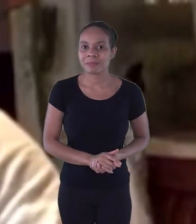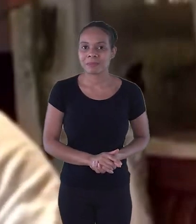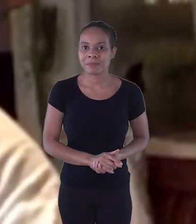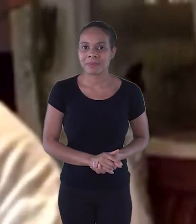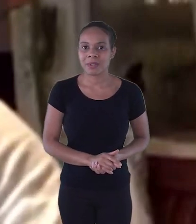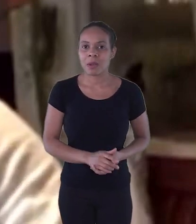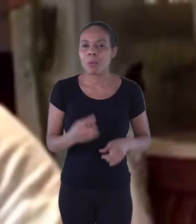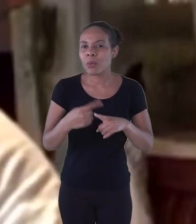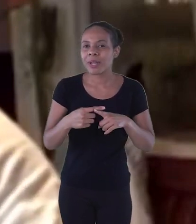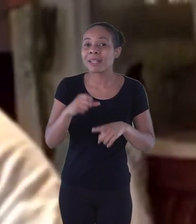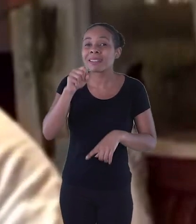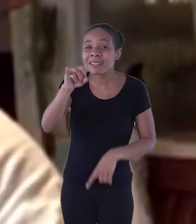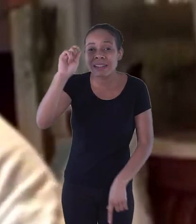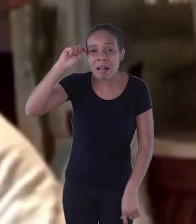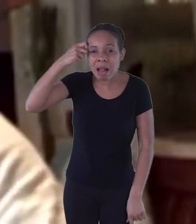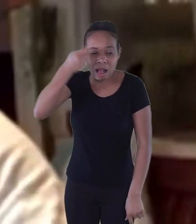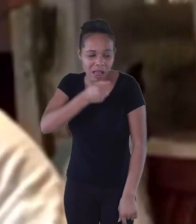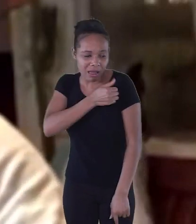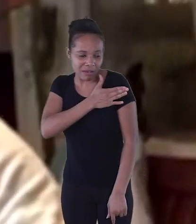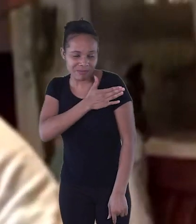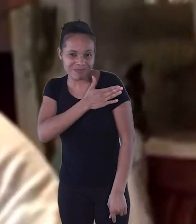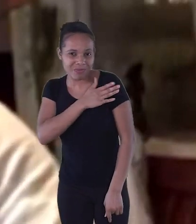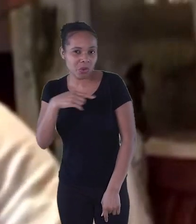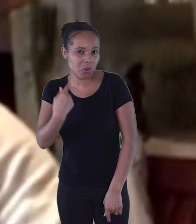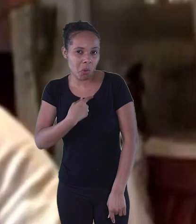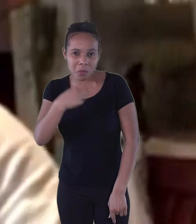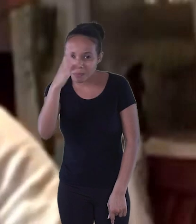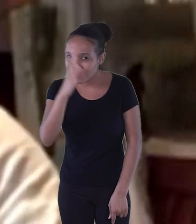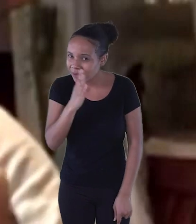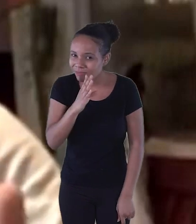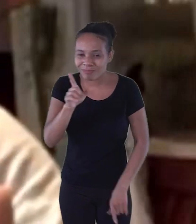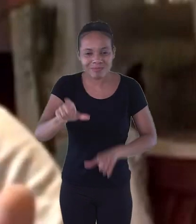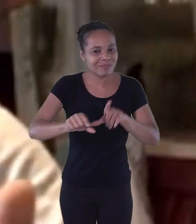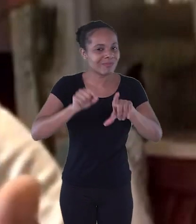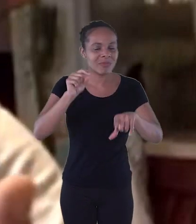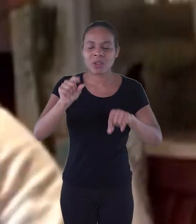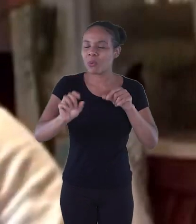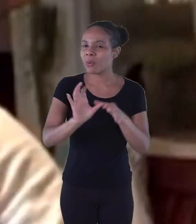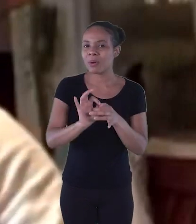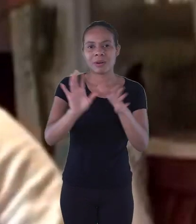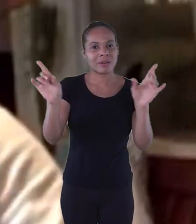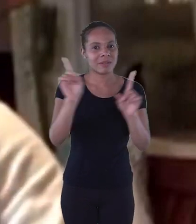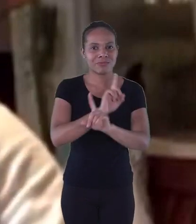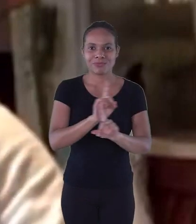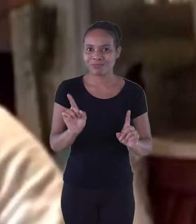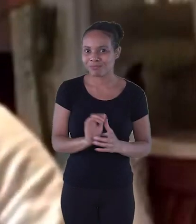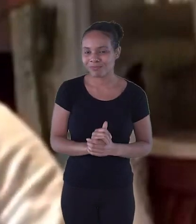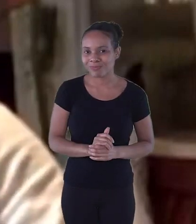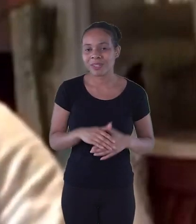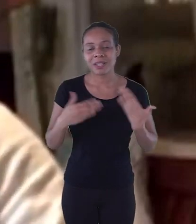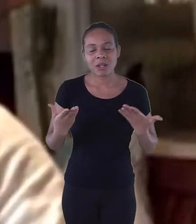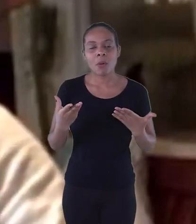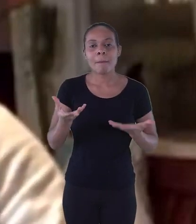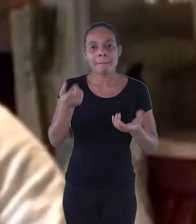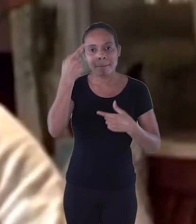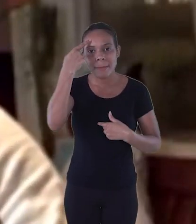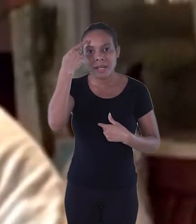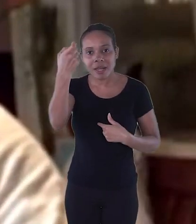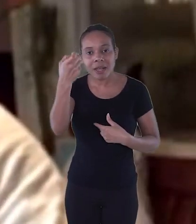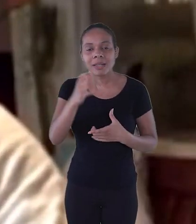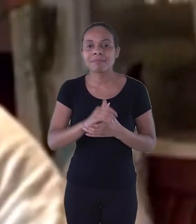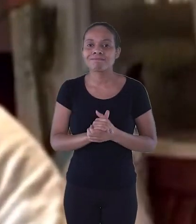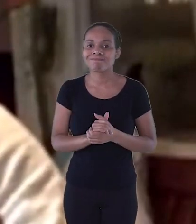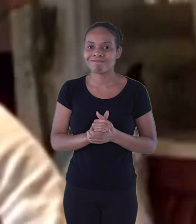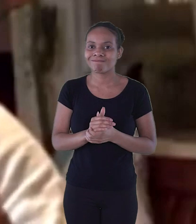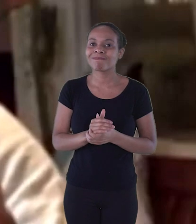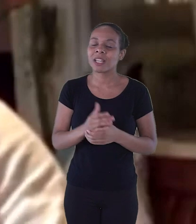racismo não há democracia, né? Então, enquanto a gente tiver racismo no Brasil, a gente não pode falar que vivemos num país democrático. Então, fica o convite para a gente...